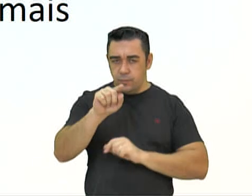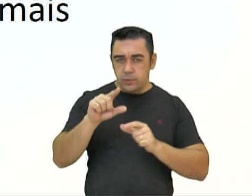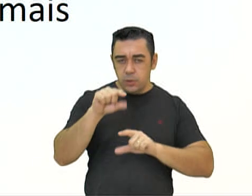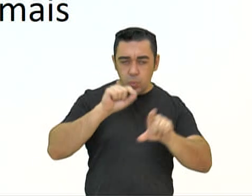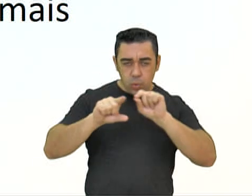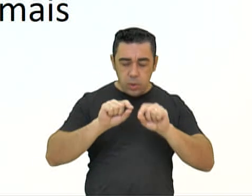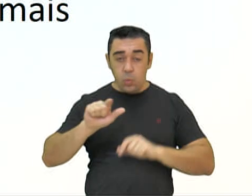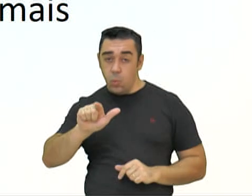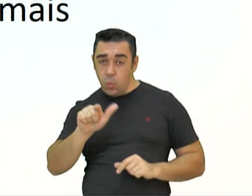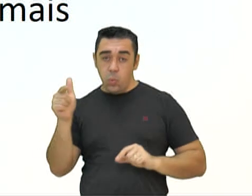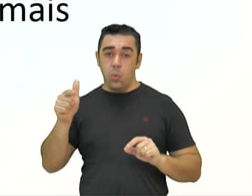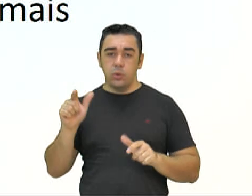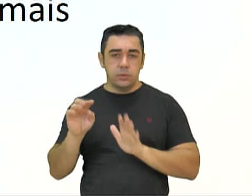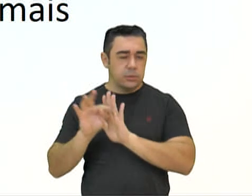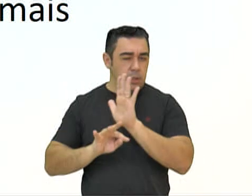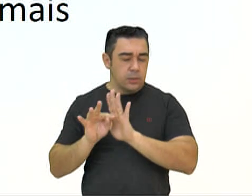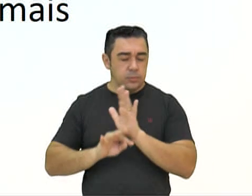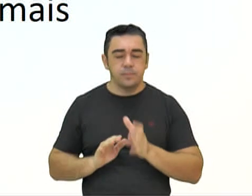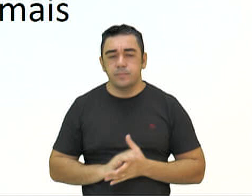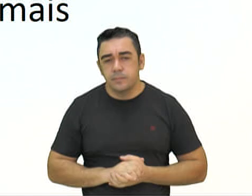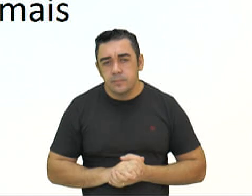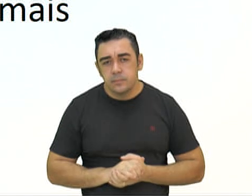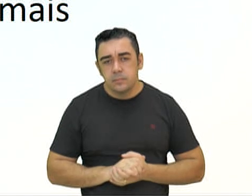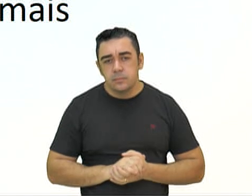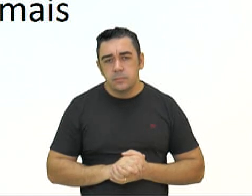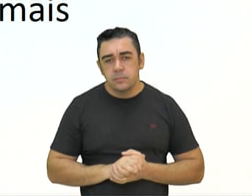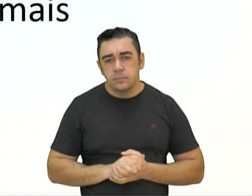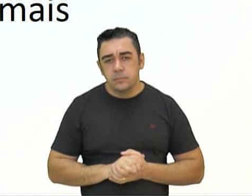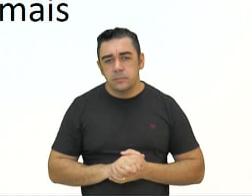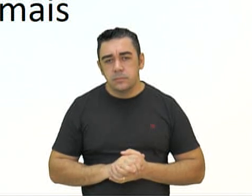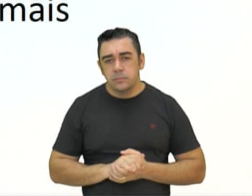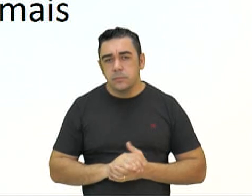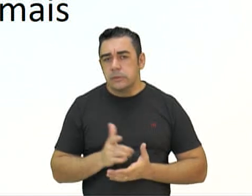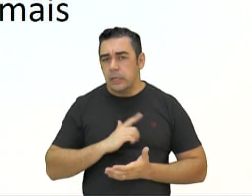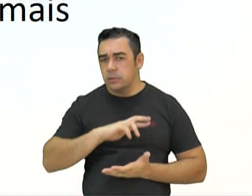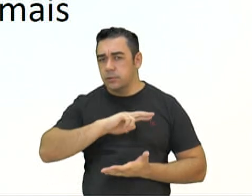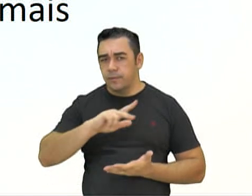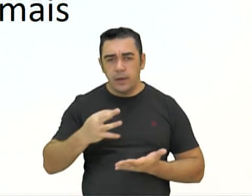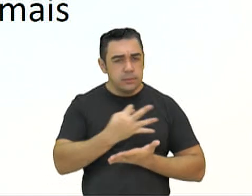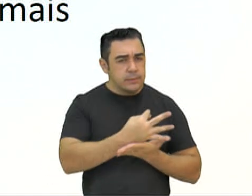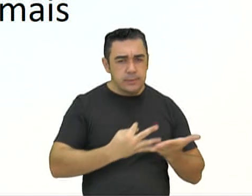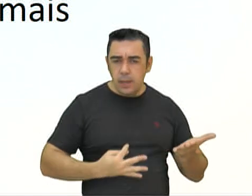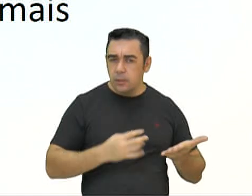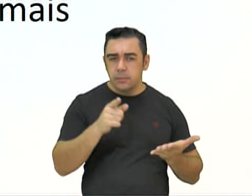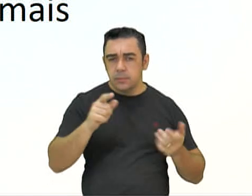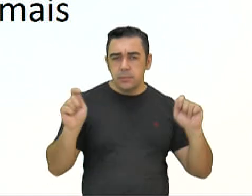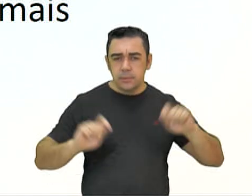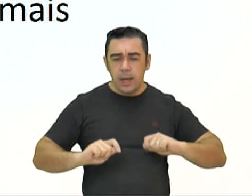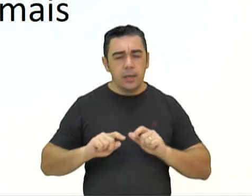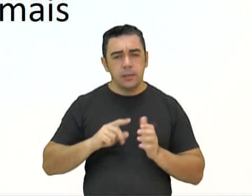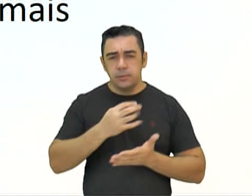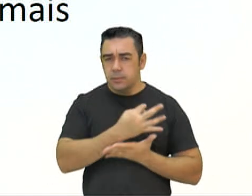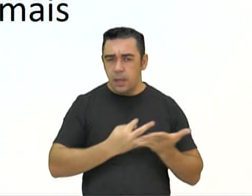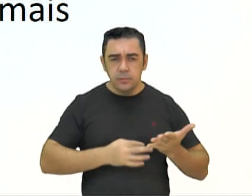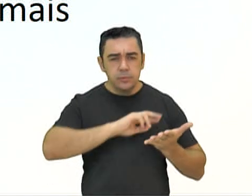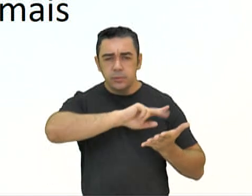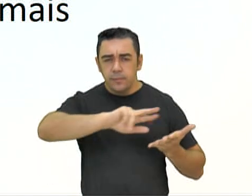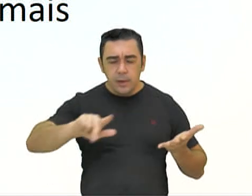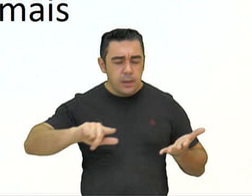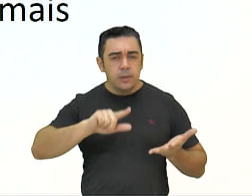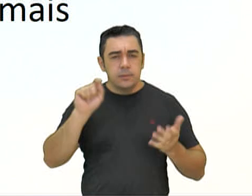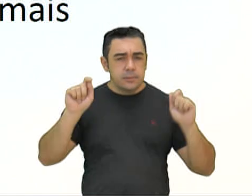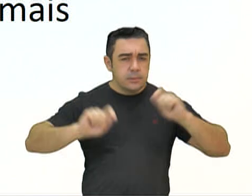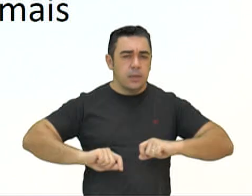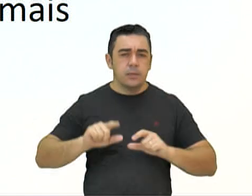outros textos. Aqui é muito diversificado, você pode escolher as mais diversas obras.